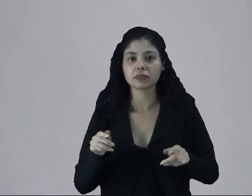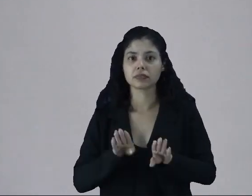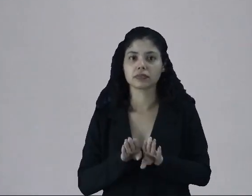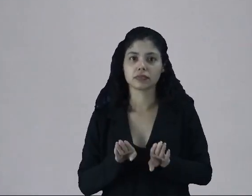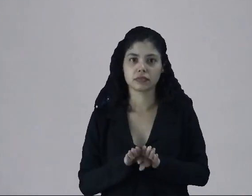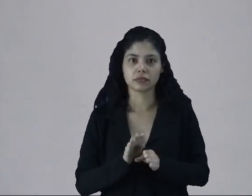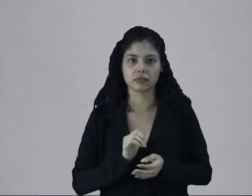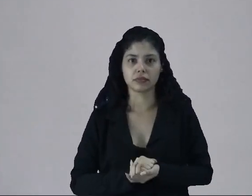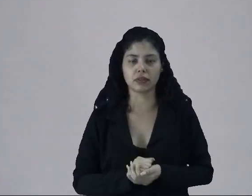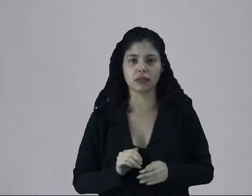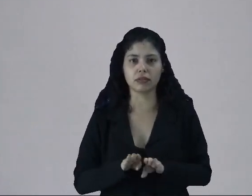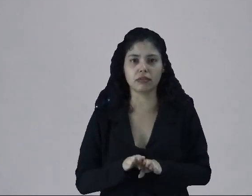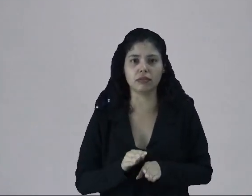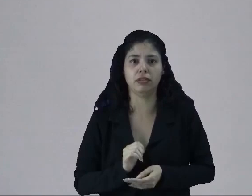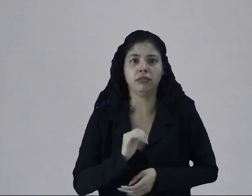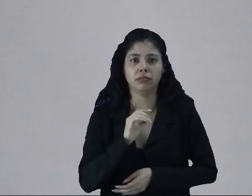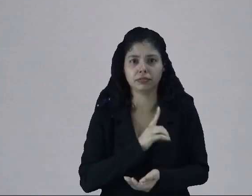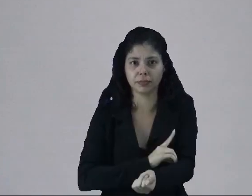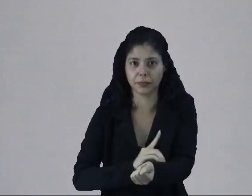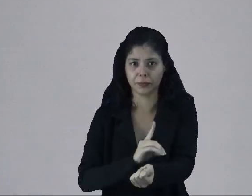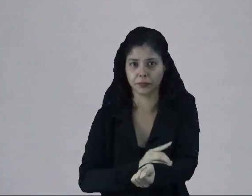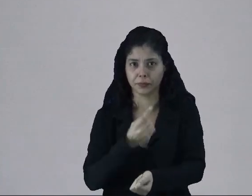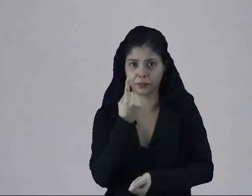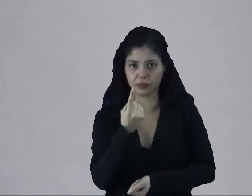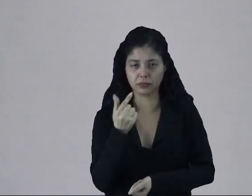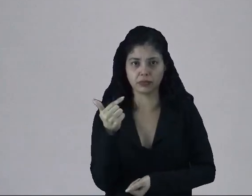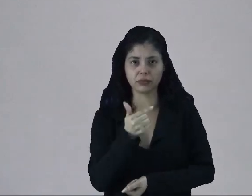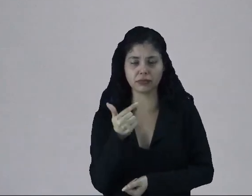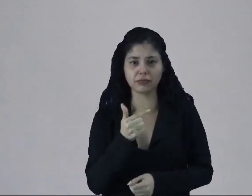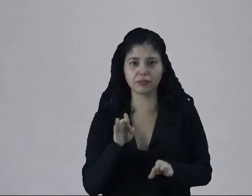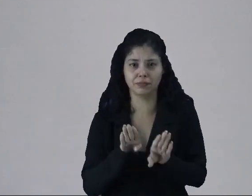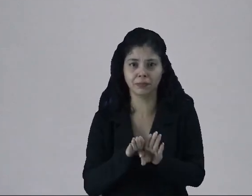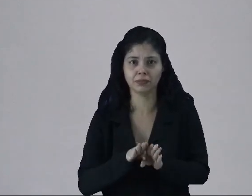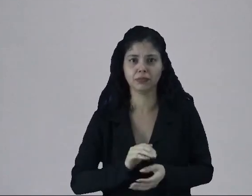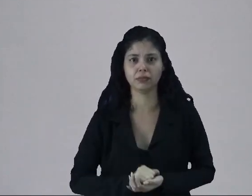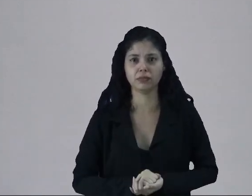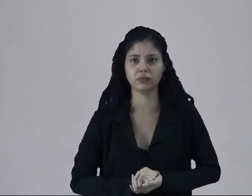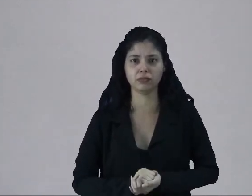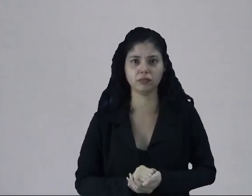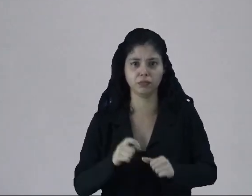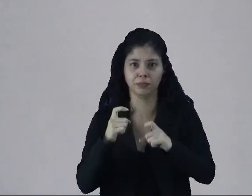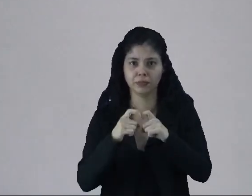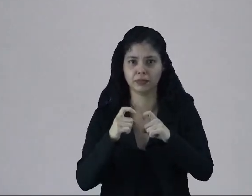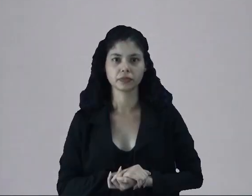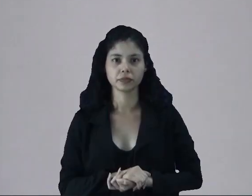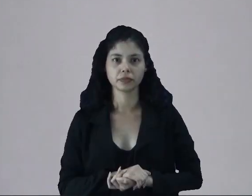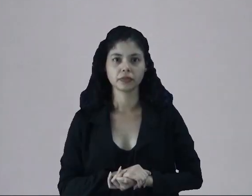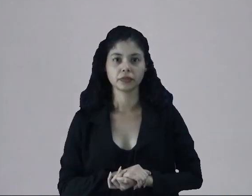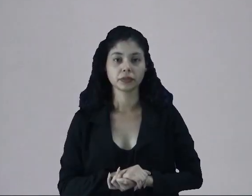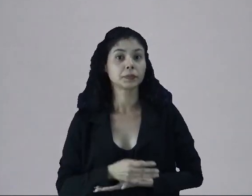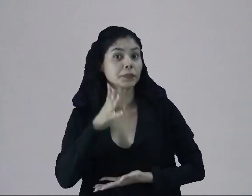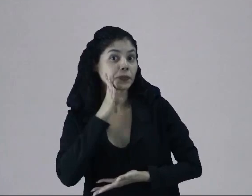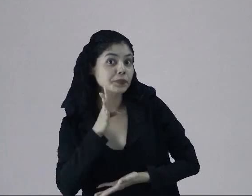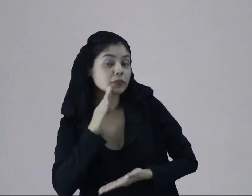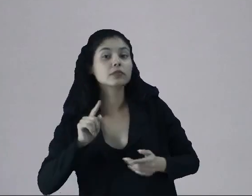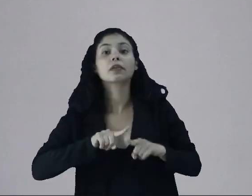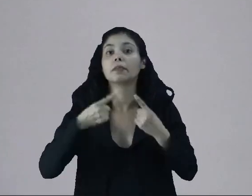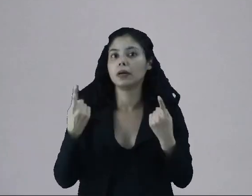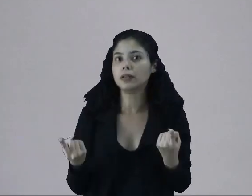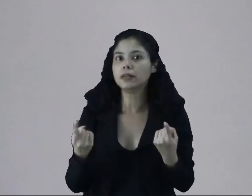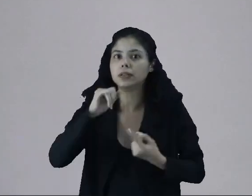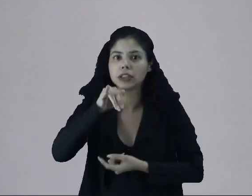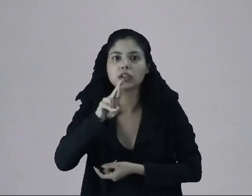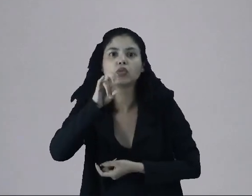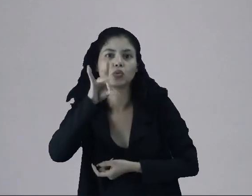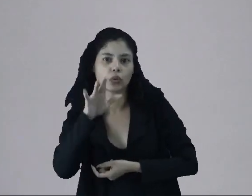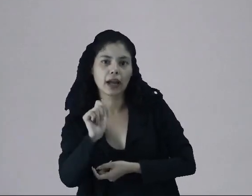a diabetes do tipo 1, tipo 2, então quando você vai fazer o exame, vai lá no seu médico, você vai entender isso melhor. Legal, mas aí a insulina,